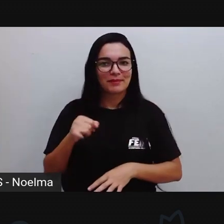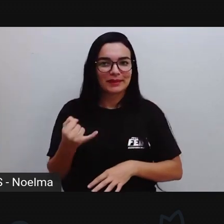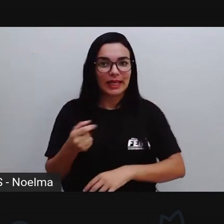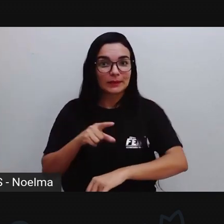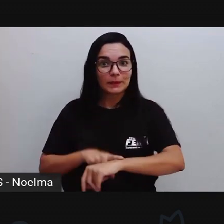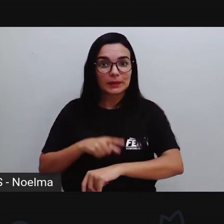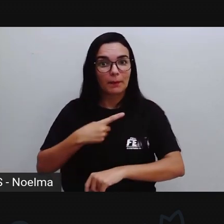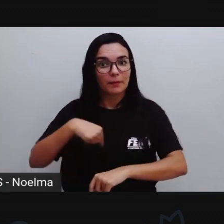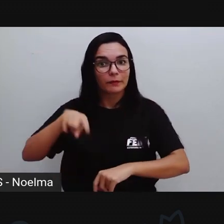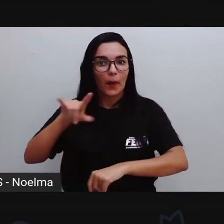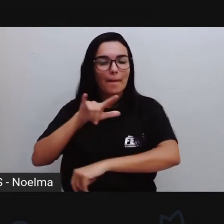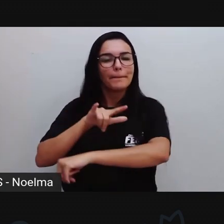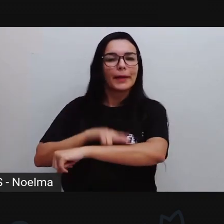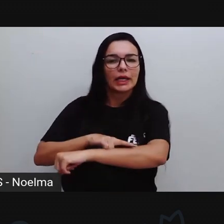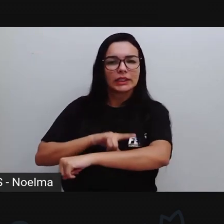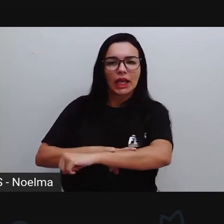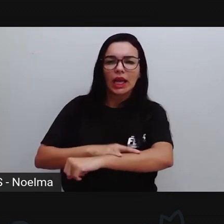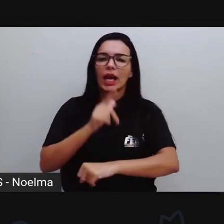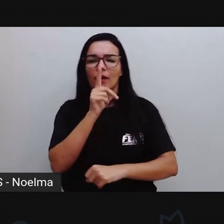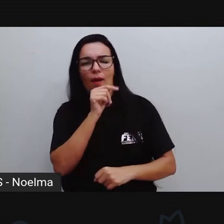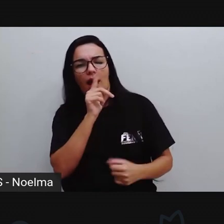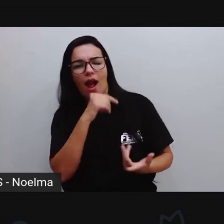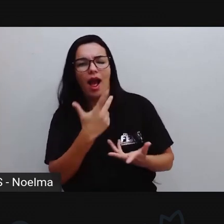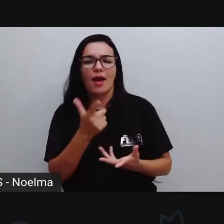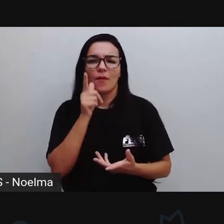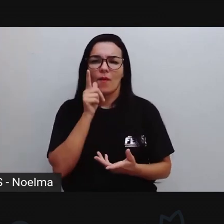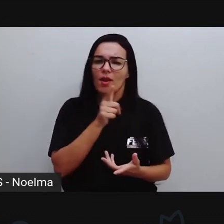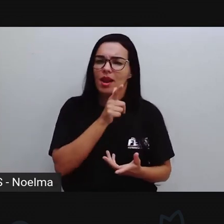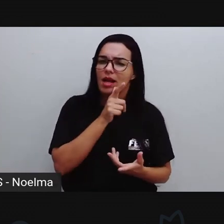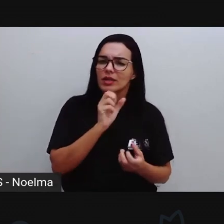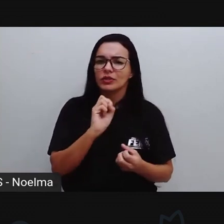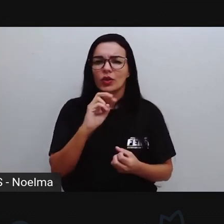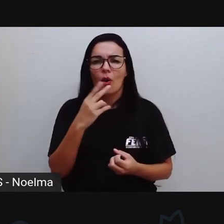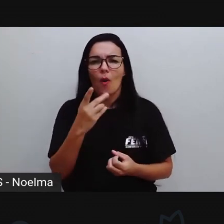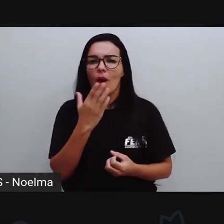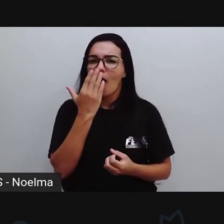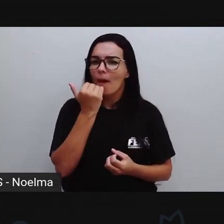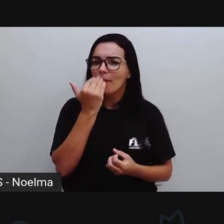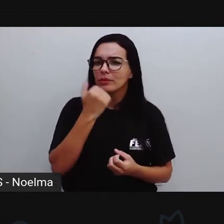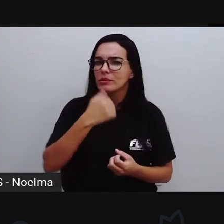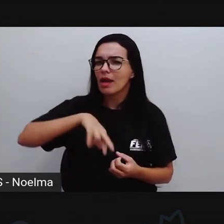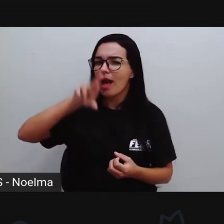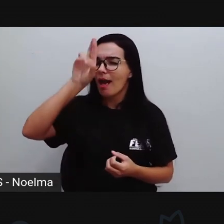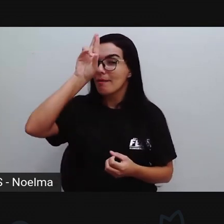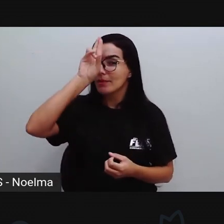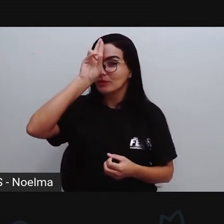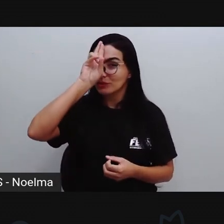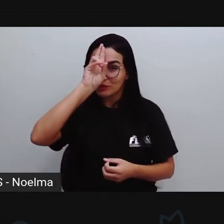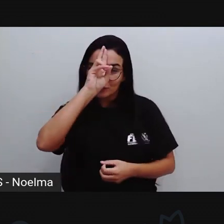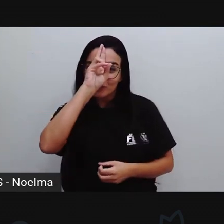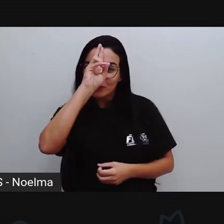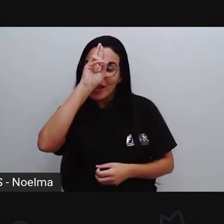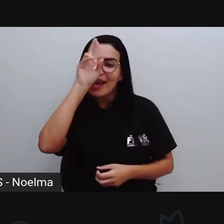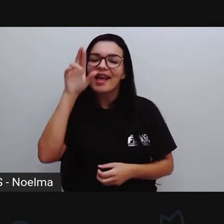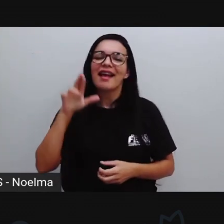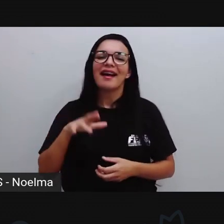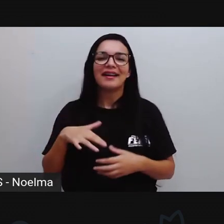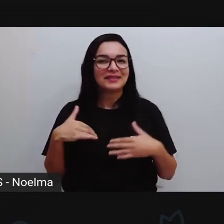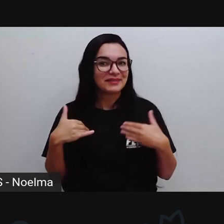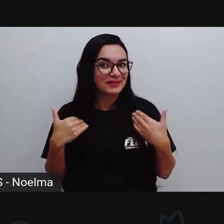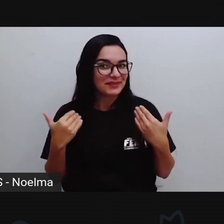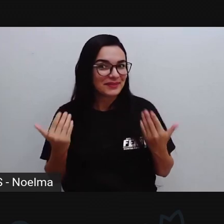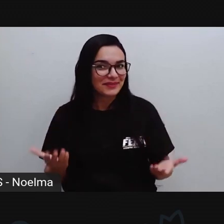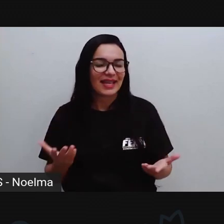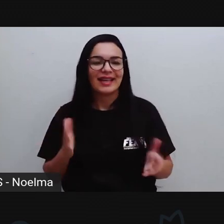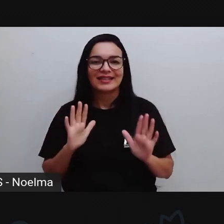tempo já para ir ao banheiro, para tomar uma água, para almoçar quem não almoçou ainda, para ter feito um lanche aí, quem já almoçou e já estava com